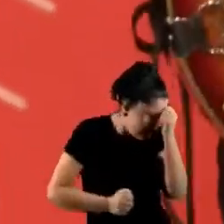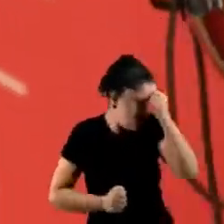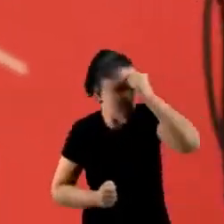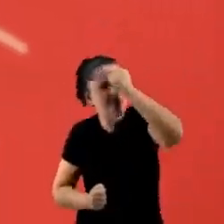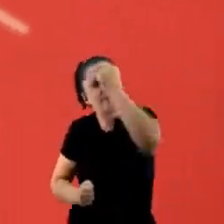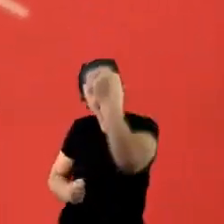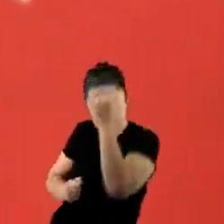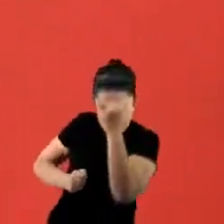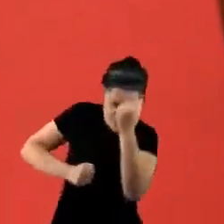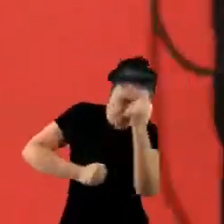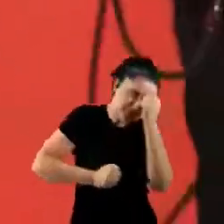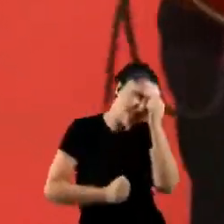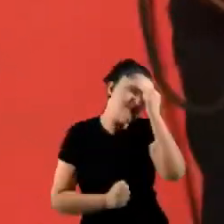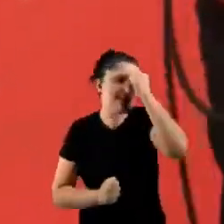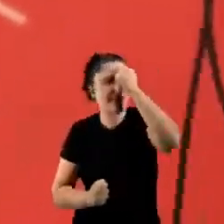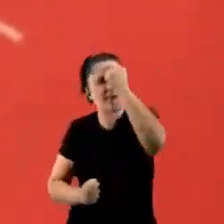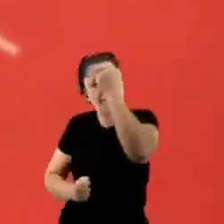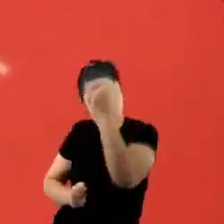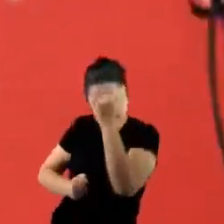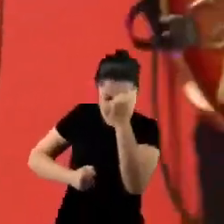Solta aquele uivão.